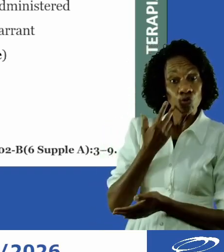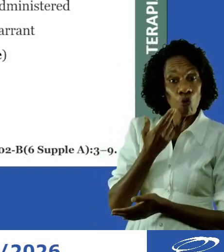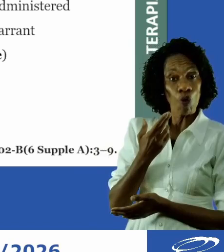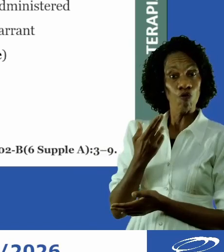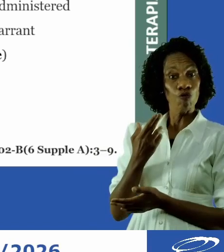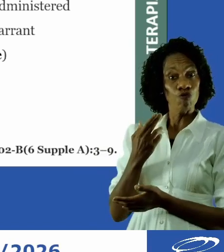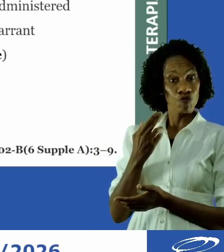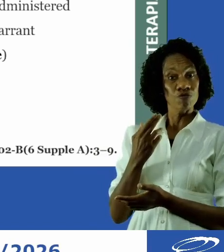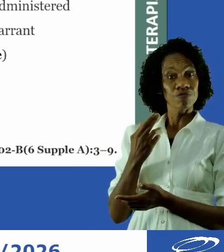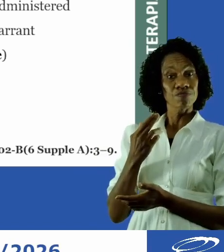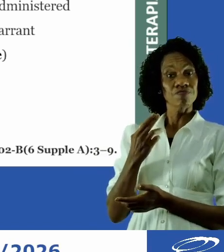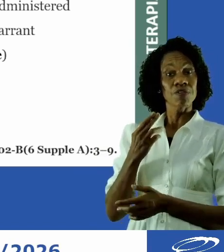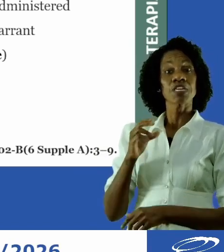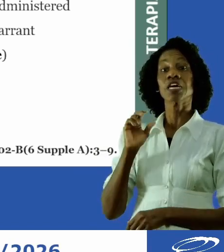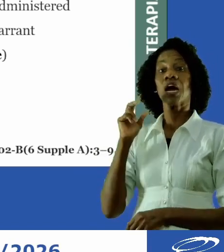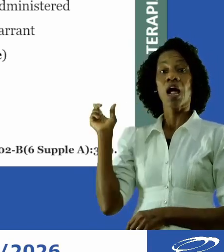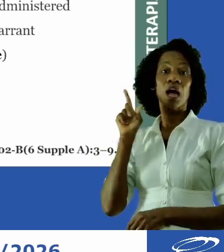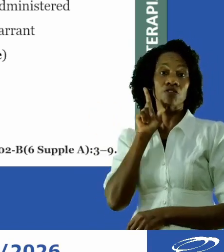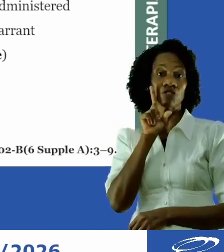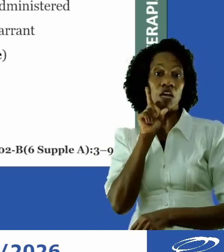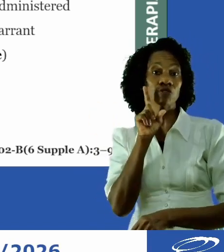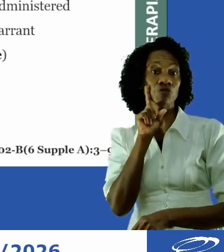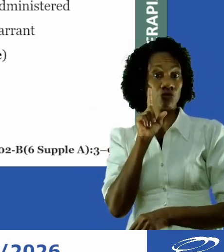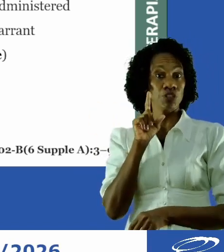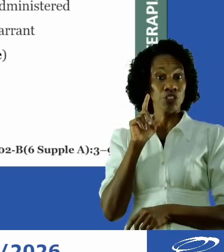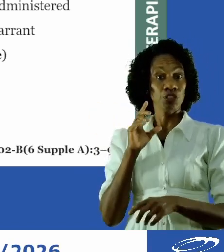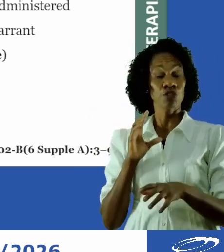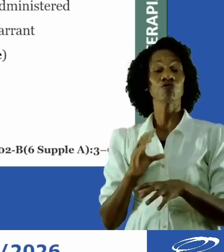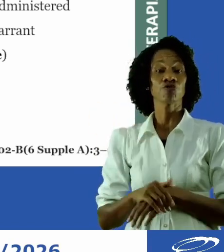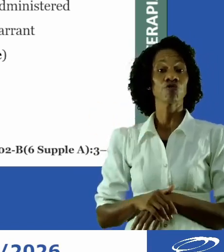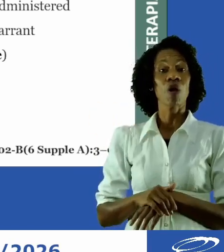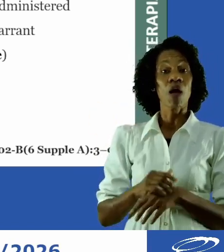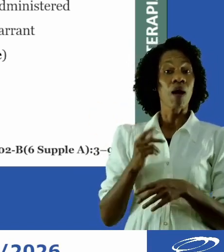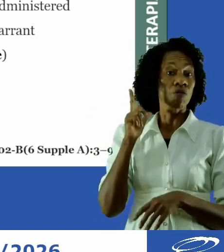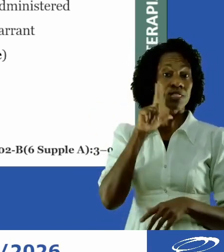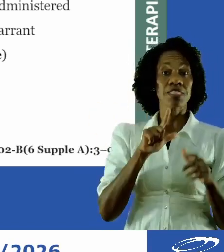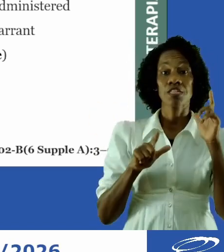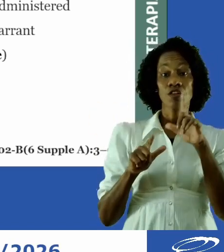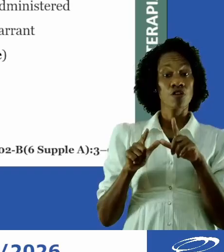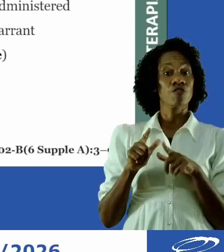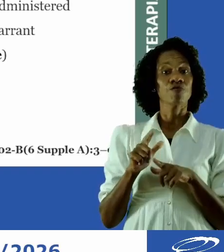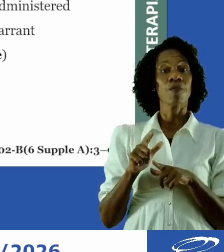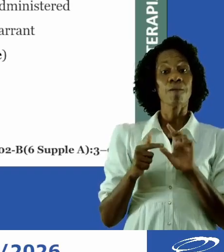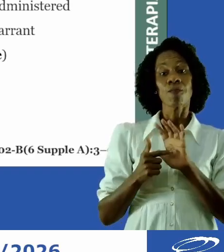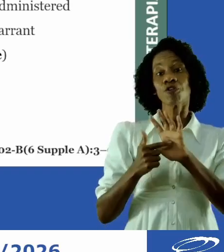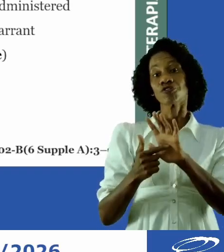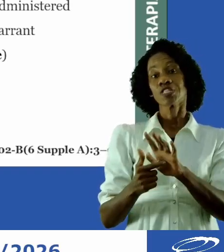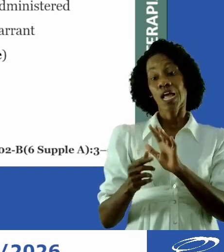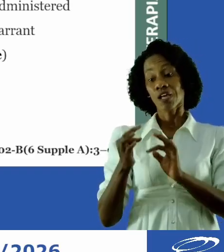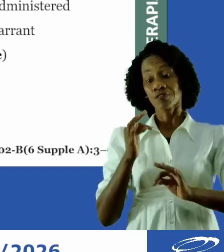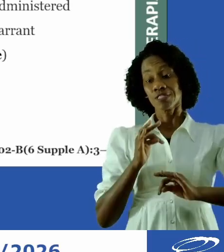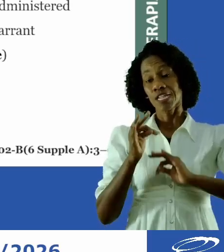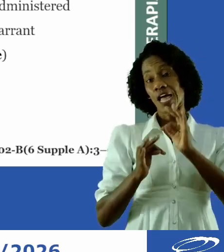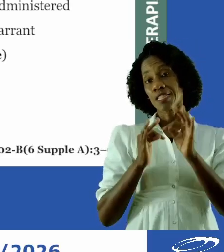e mostrou que quando você identifica micro-organismo e direciona o tratamento com o antimicrobiano, a